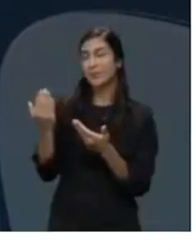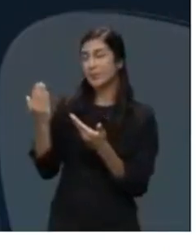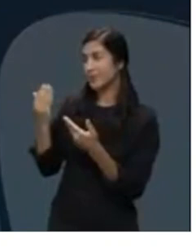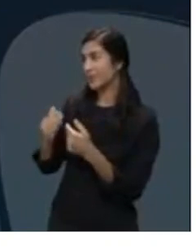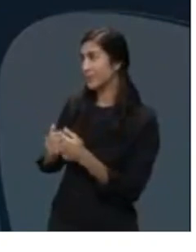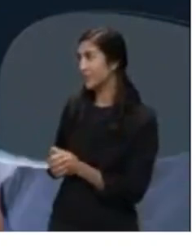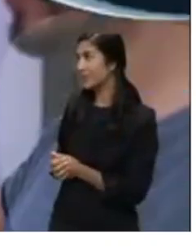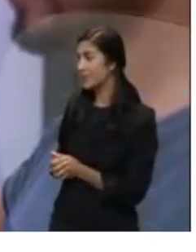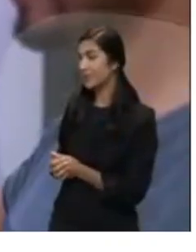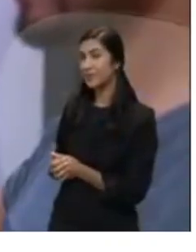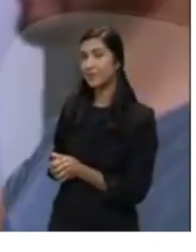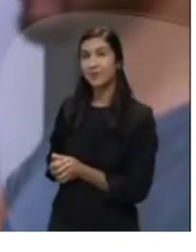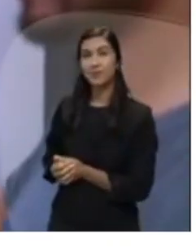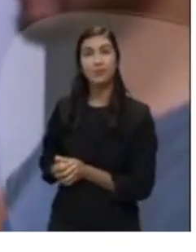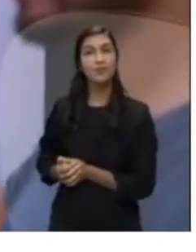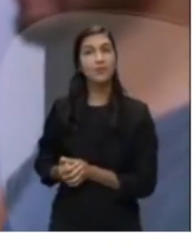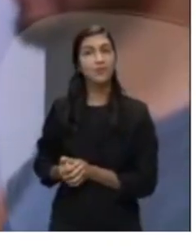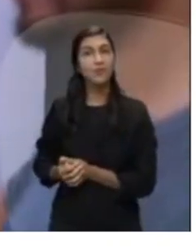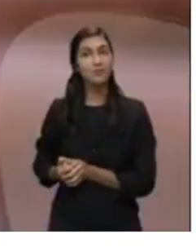só.